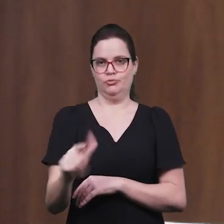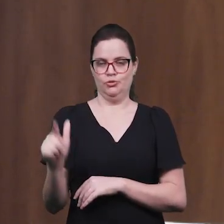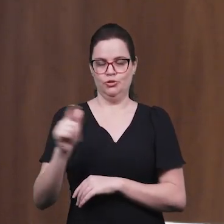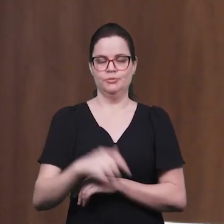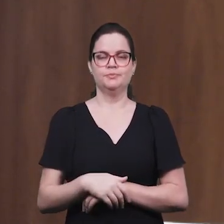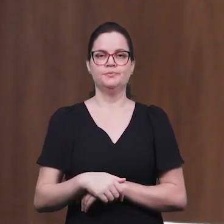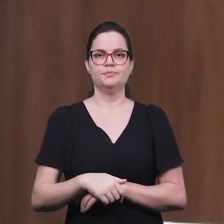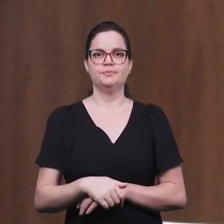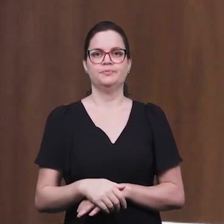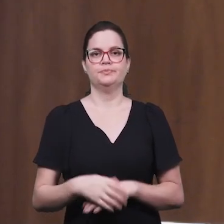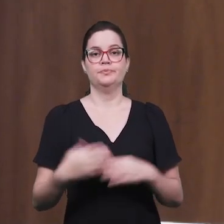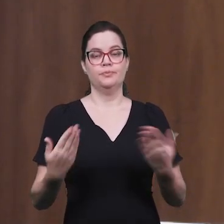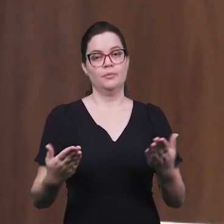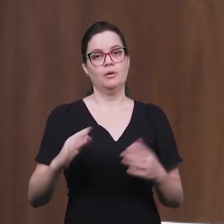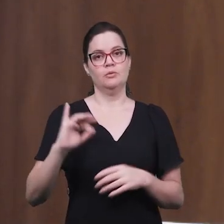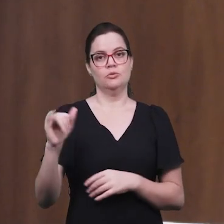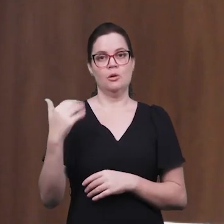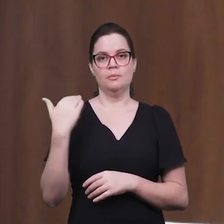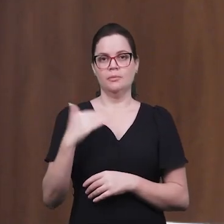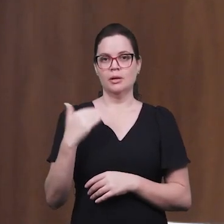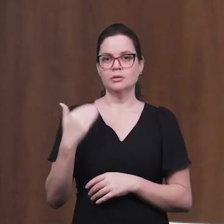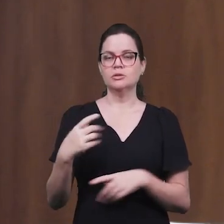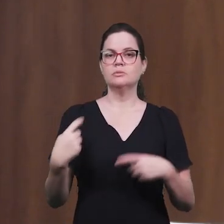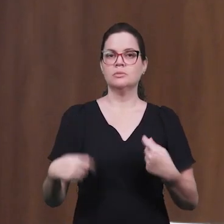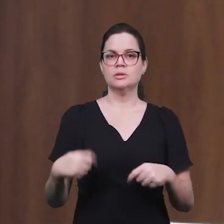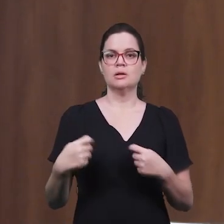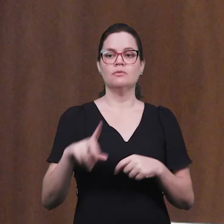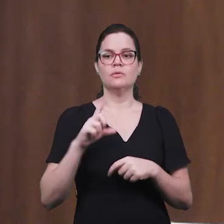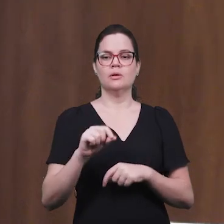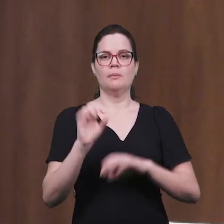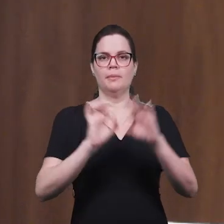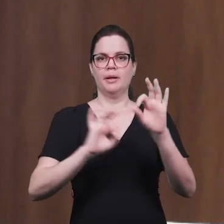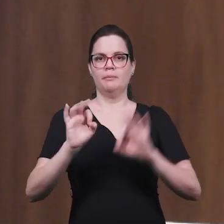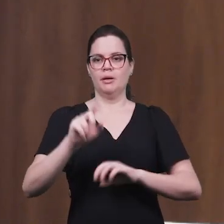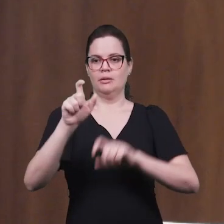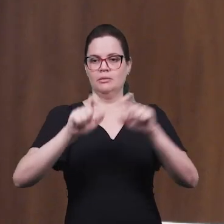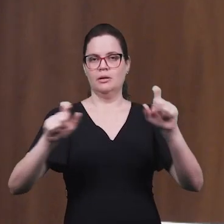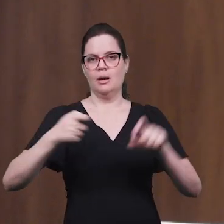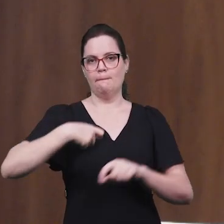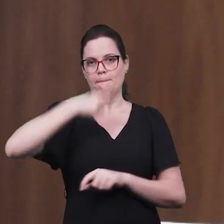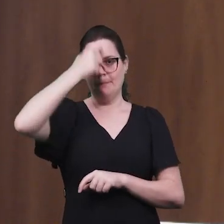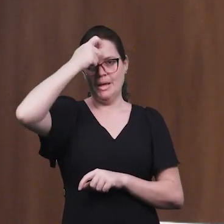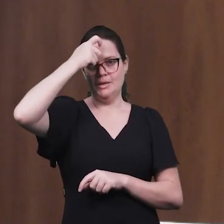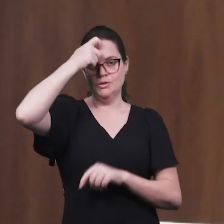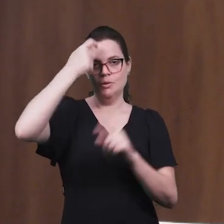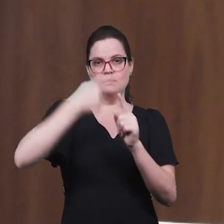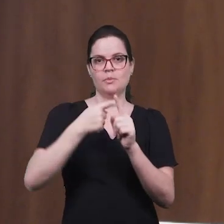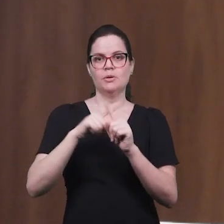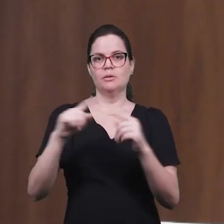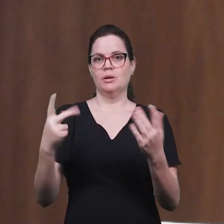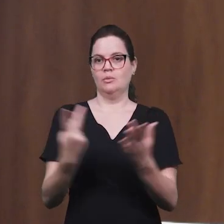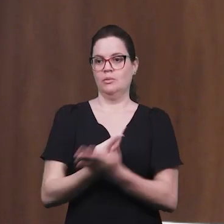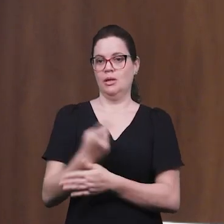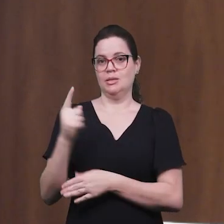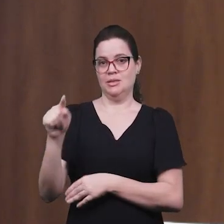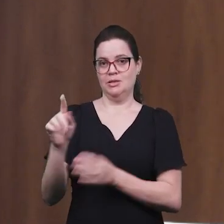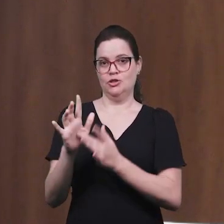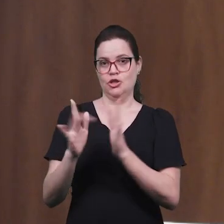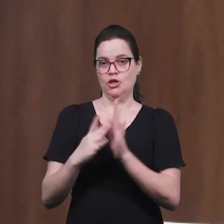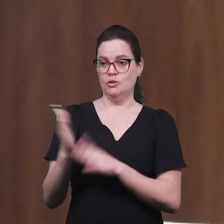outra função era preparar a mente, né, das pessoas para dar ao Messias uma recepção